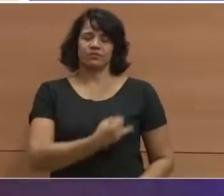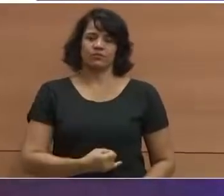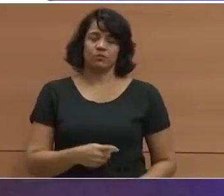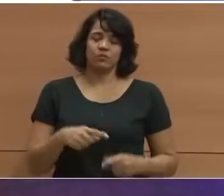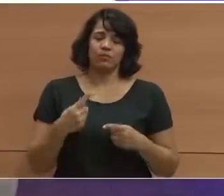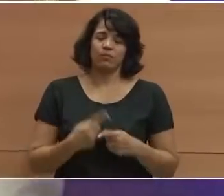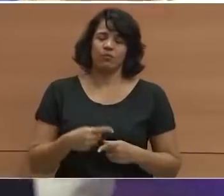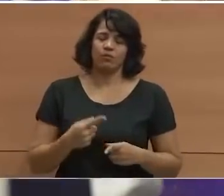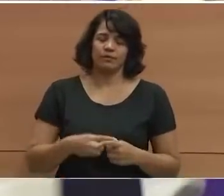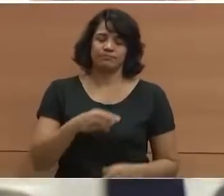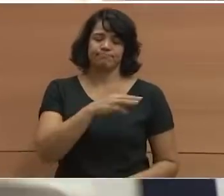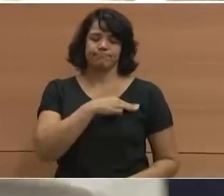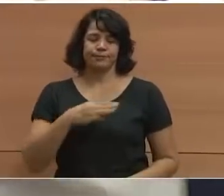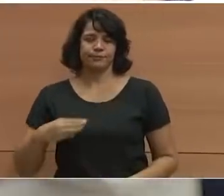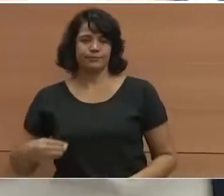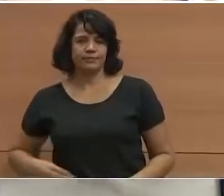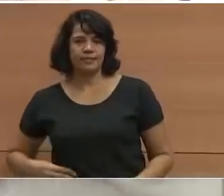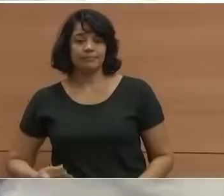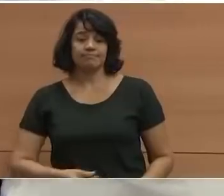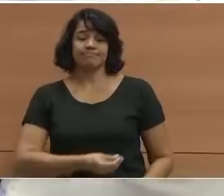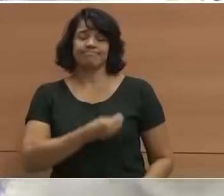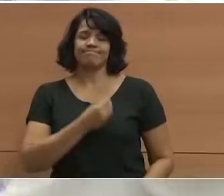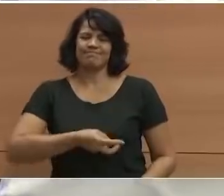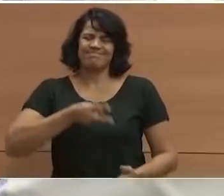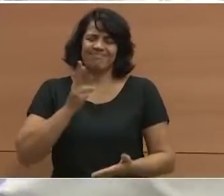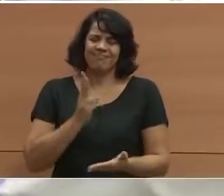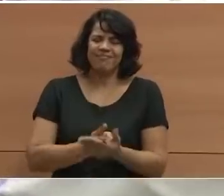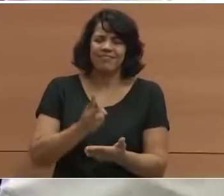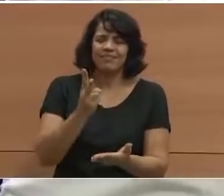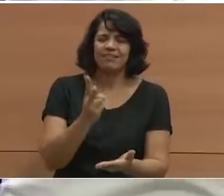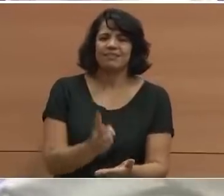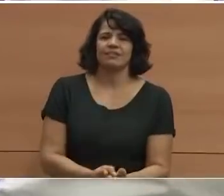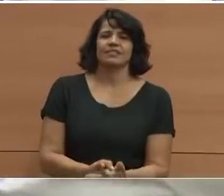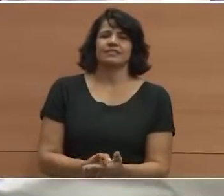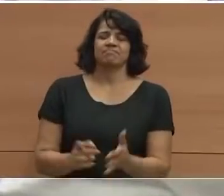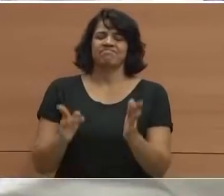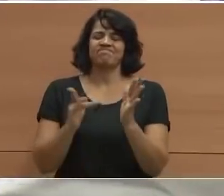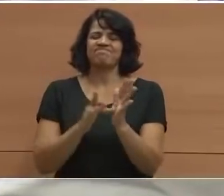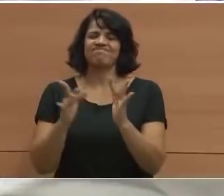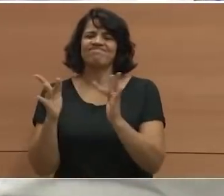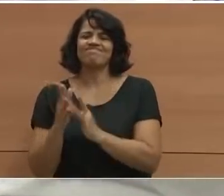que vai permanecer até a volta do Senhor.